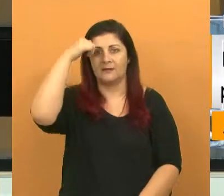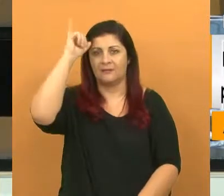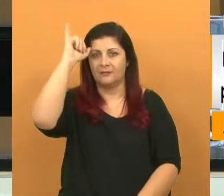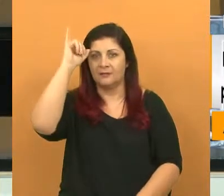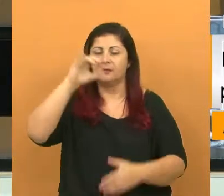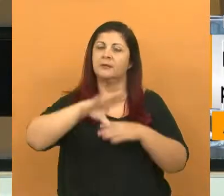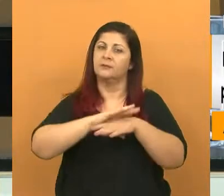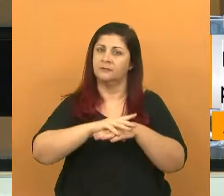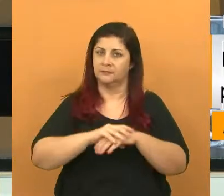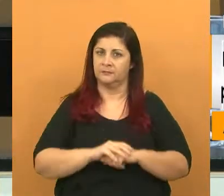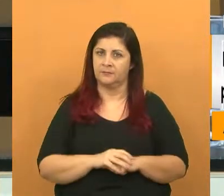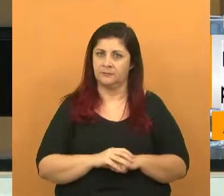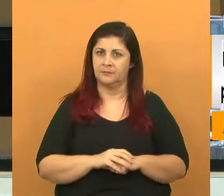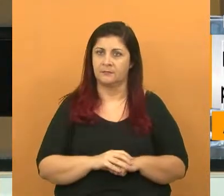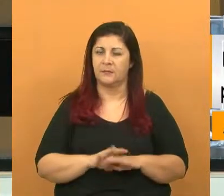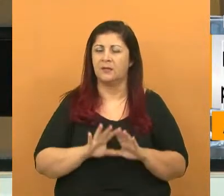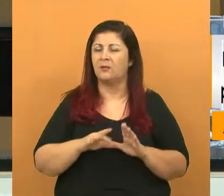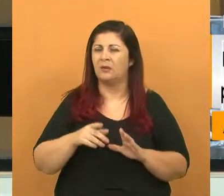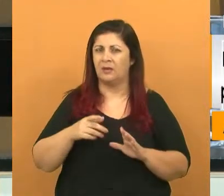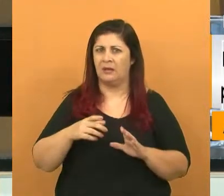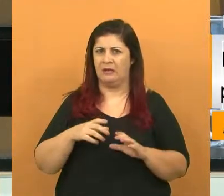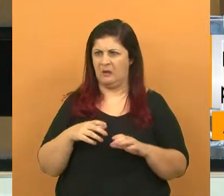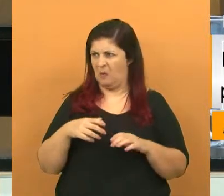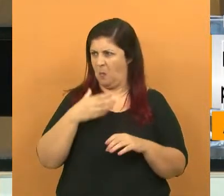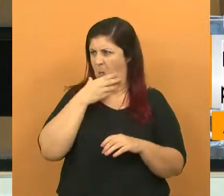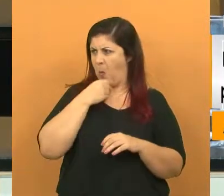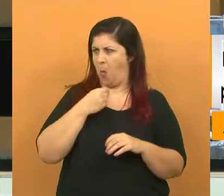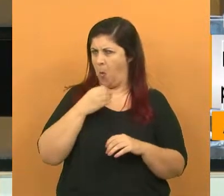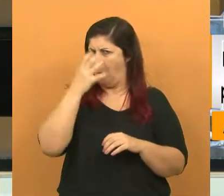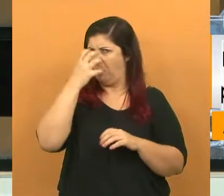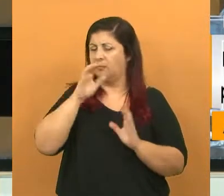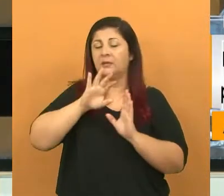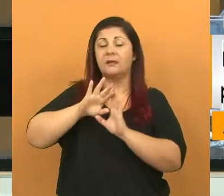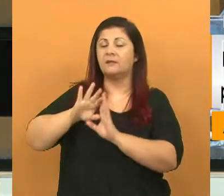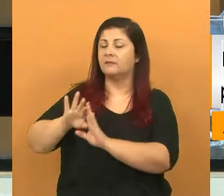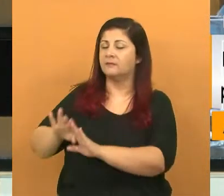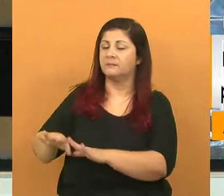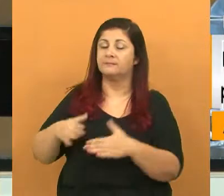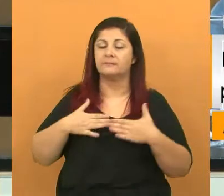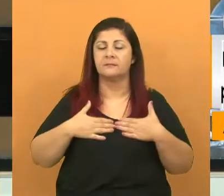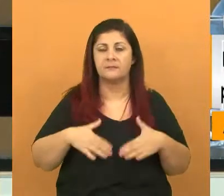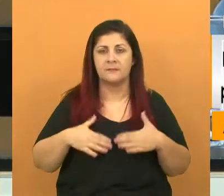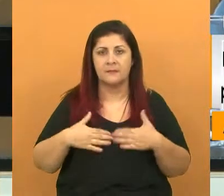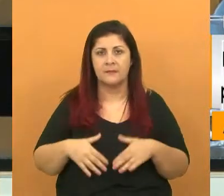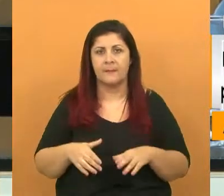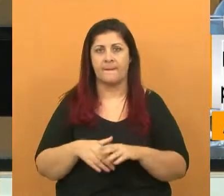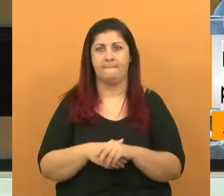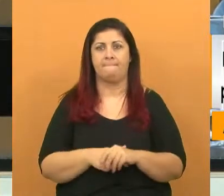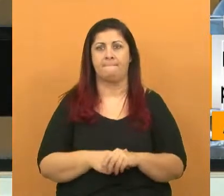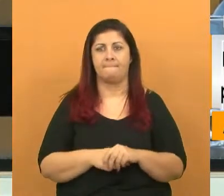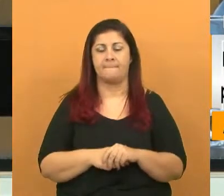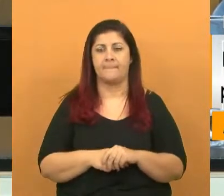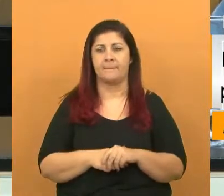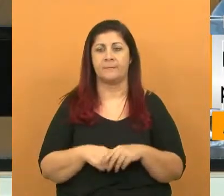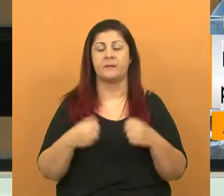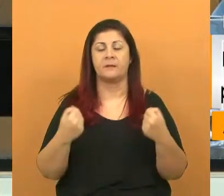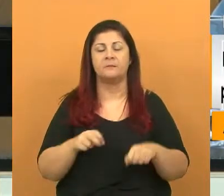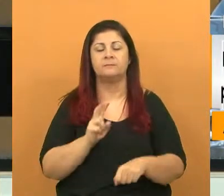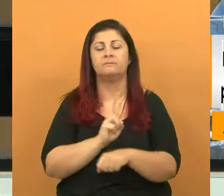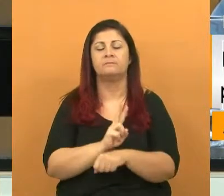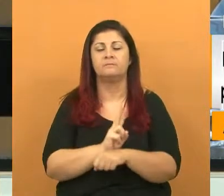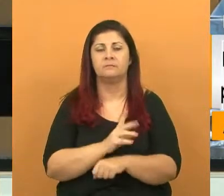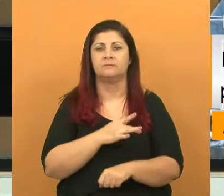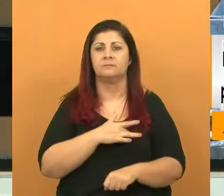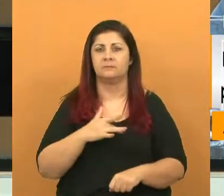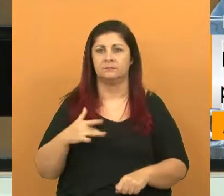vale a pena deixar os egos, os machismos do lado, porque nós estamos falando hoje, instituir a saúde do homem no